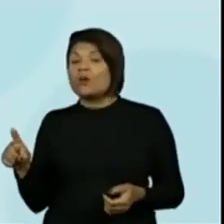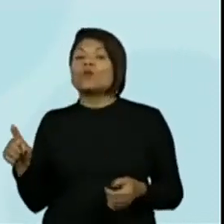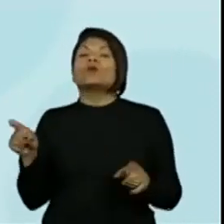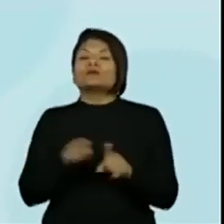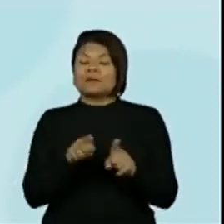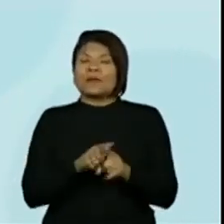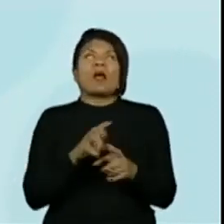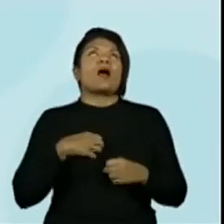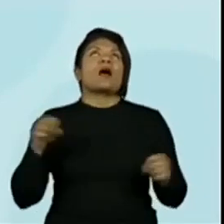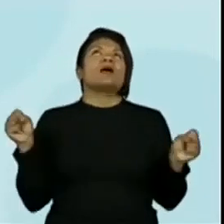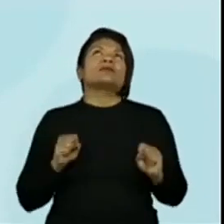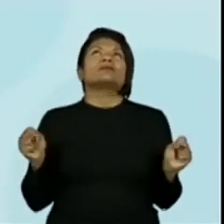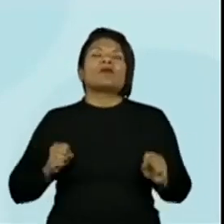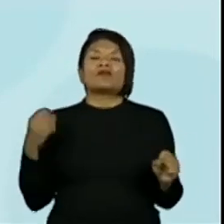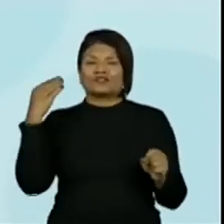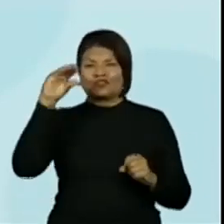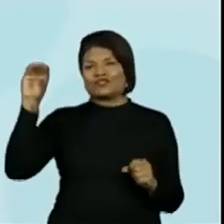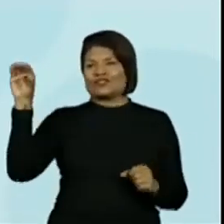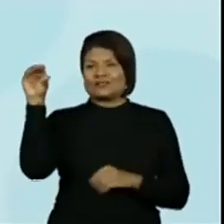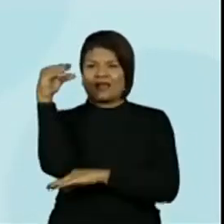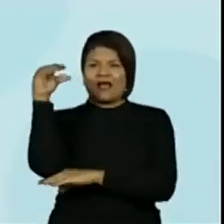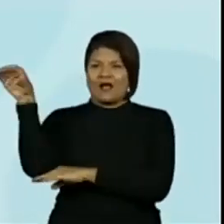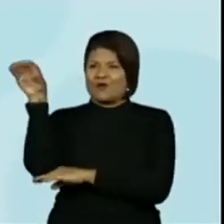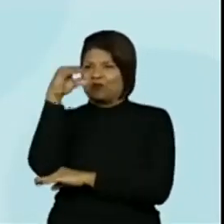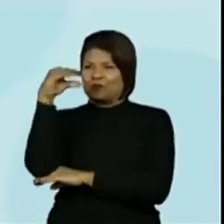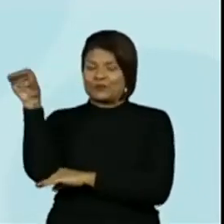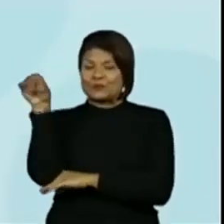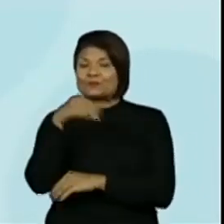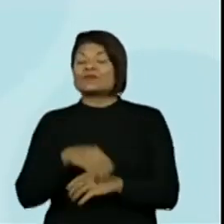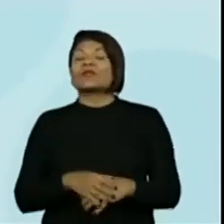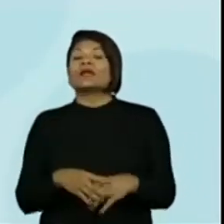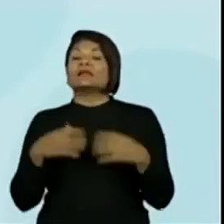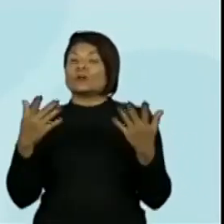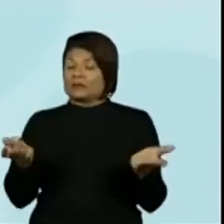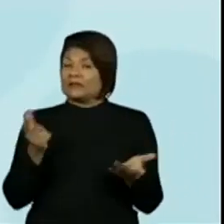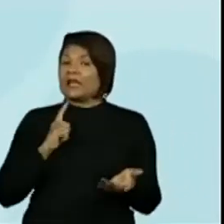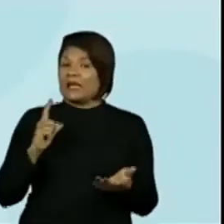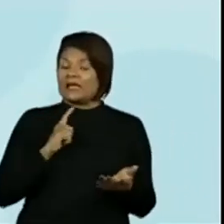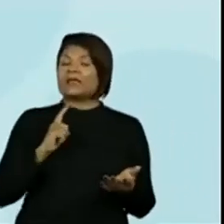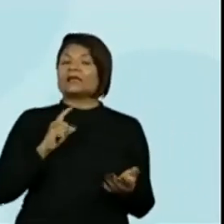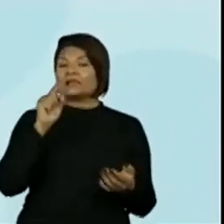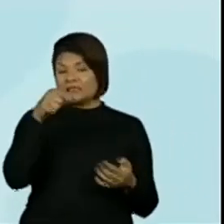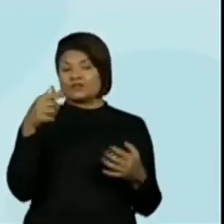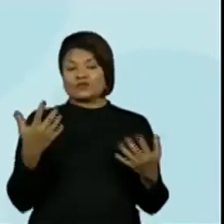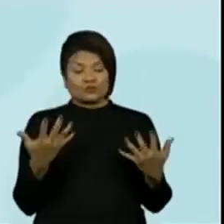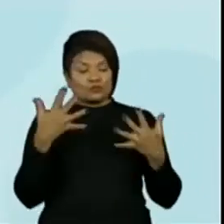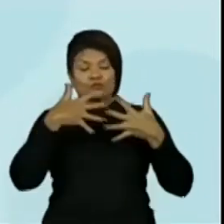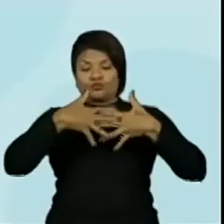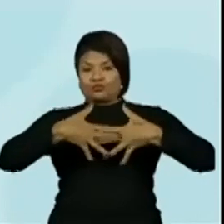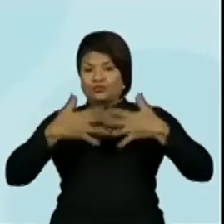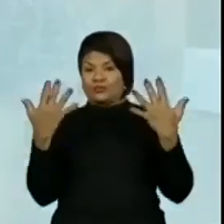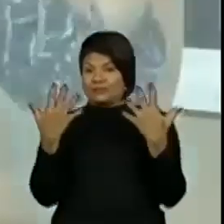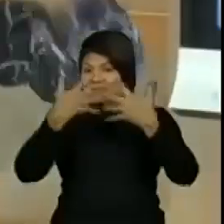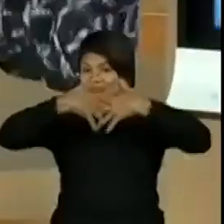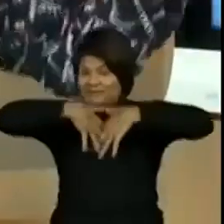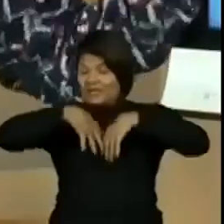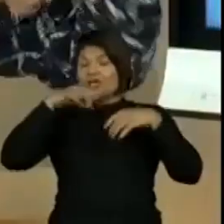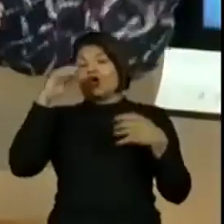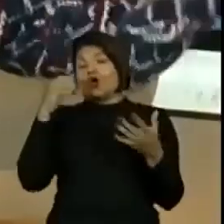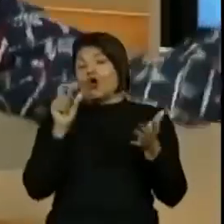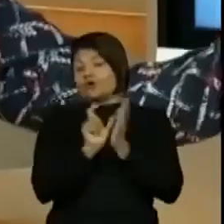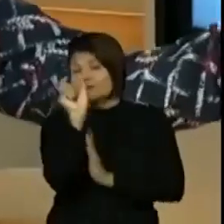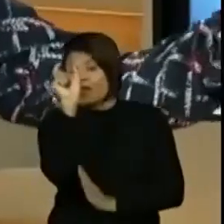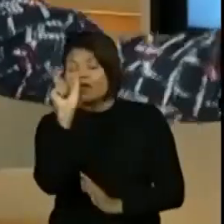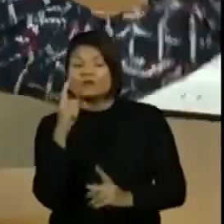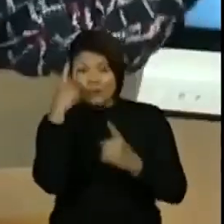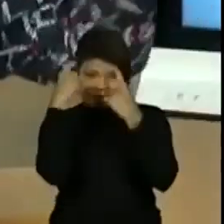ama dinossauros. Olha que bacana trazermos, né, essa interdisciplinaridade, conceitos e ideias, textos